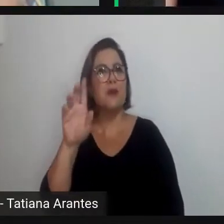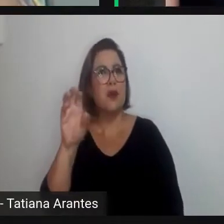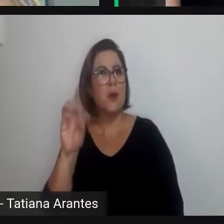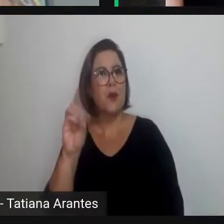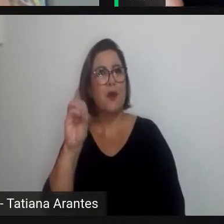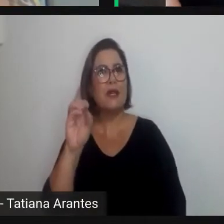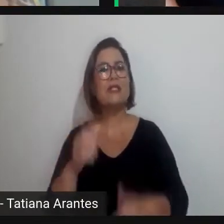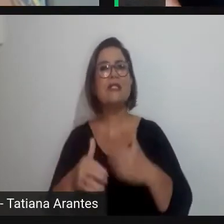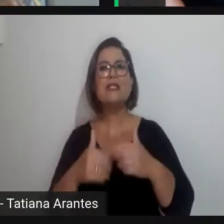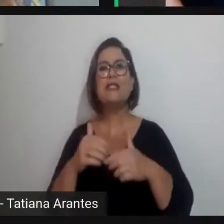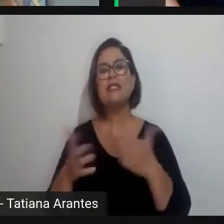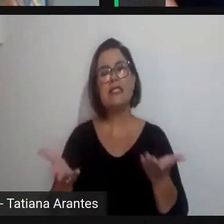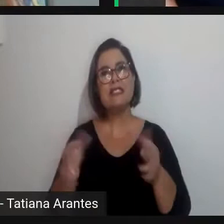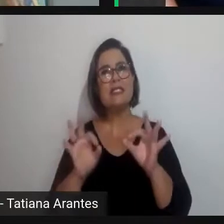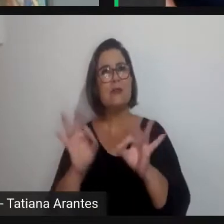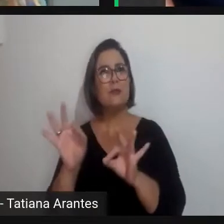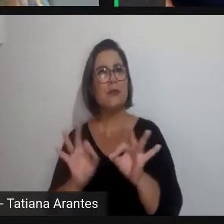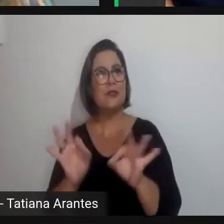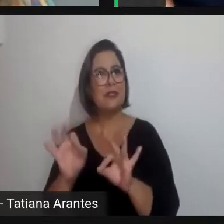organização. Tá?